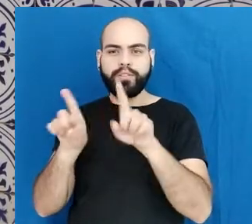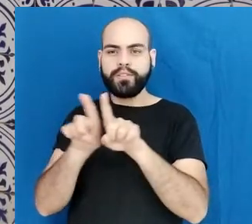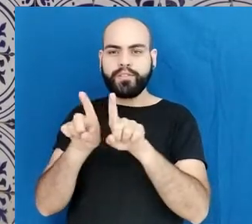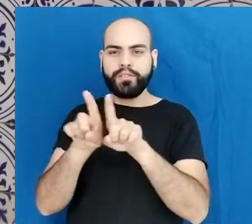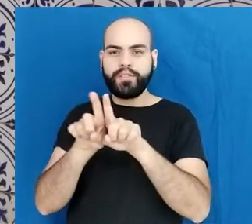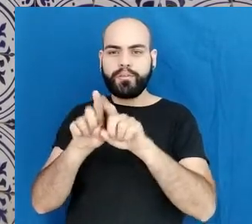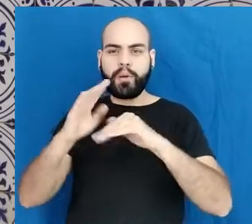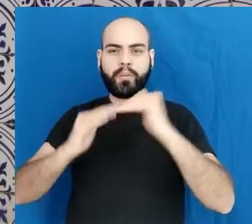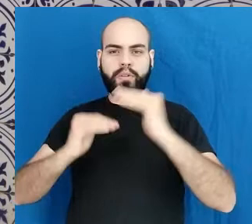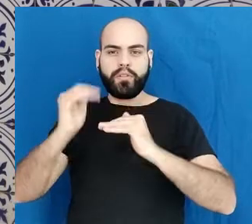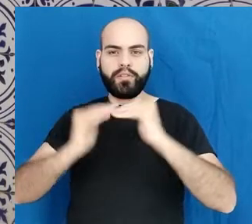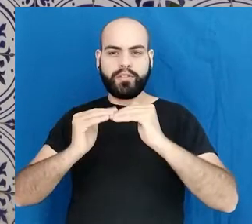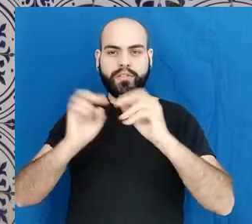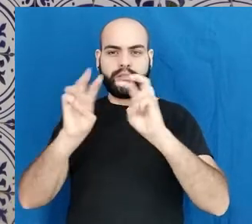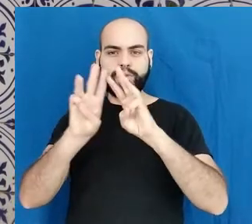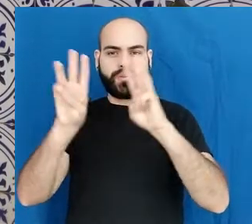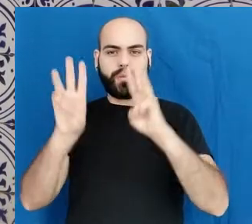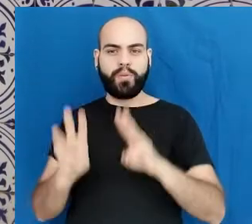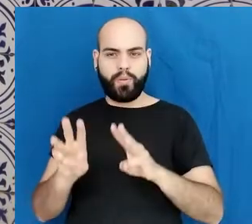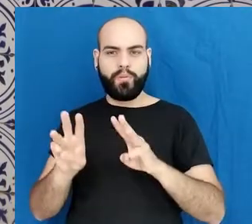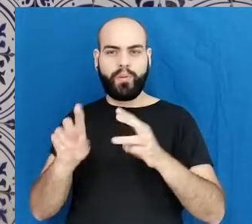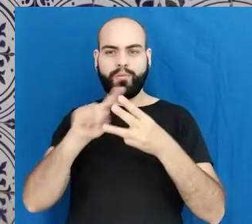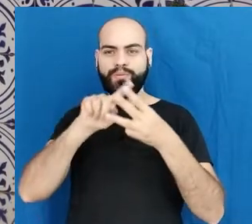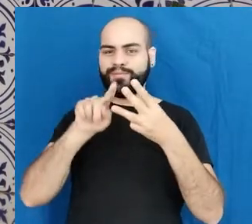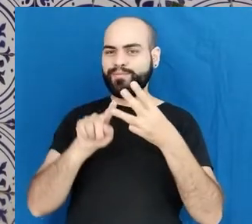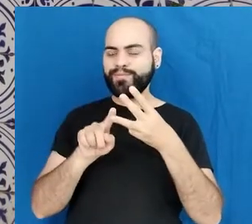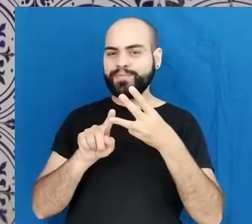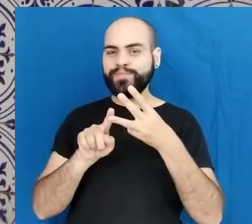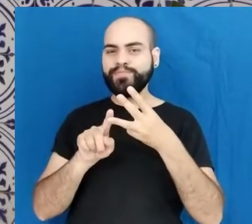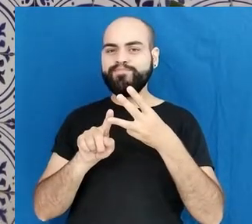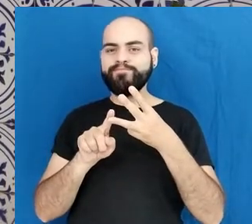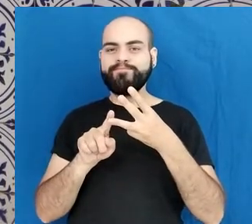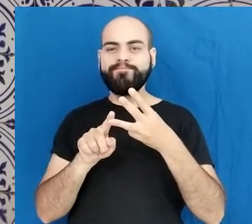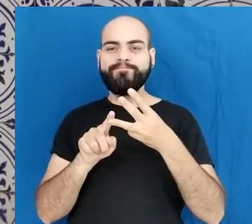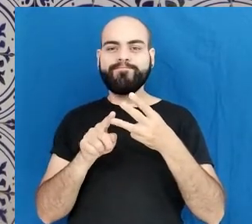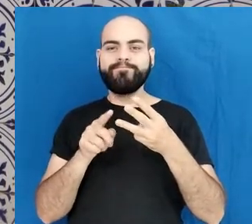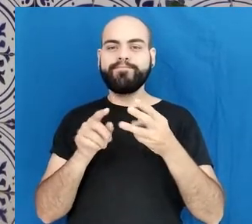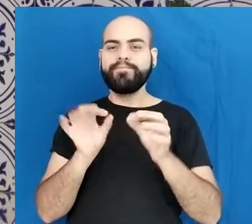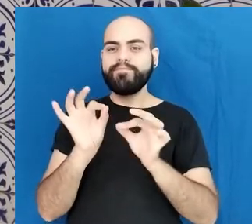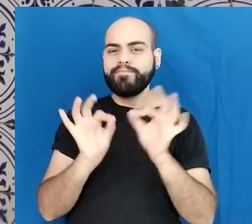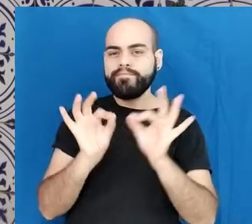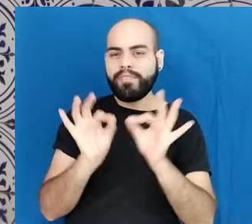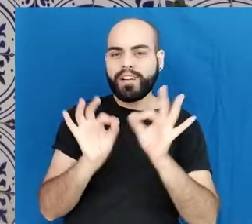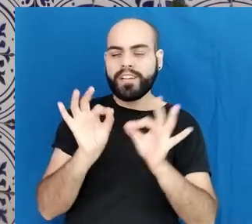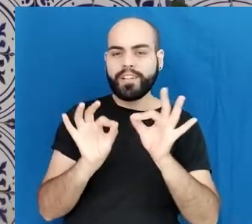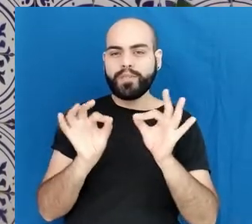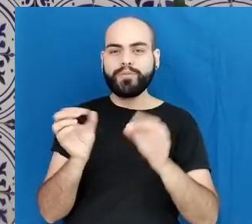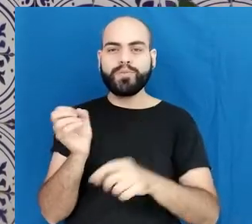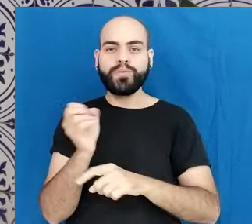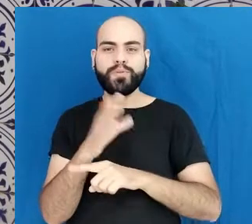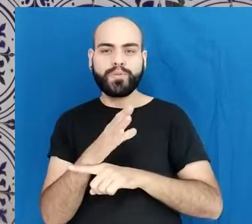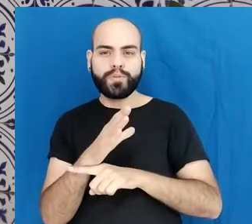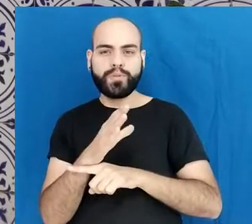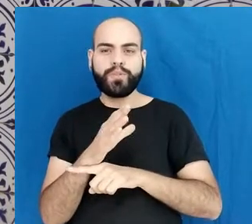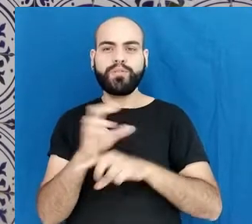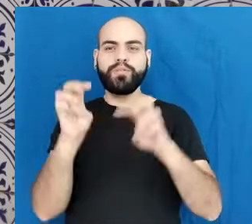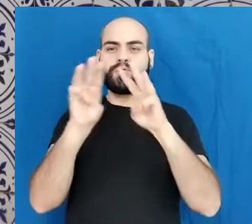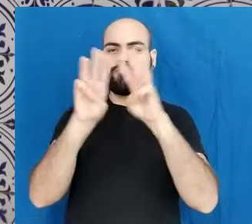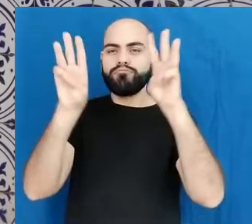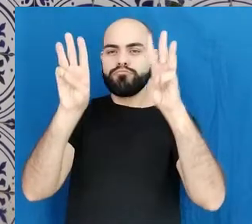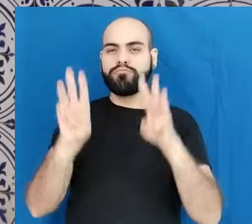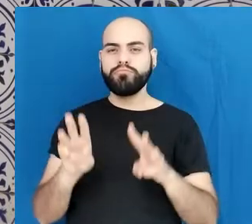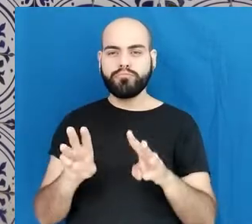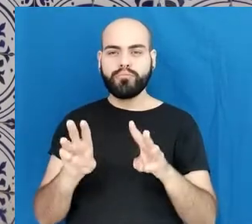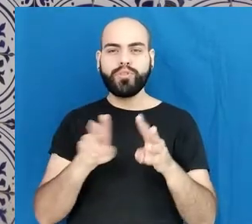originalmente, e o museógrafo francês Pierre-Yves Catel. Nos anos 80, estava em voga a nova museologia, quando